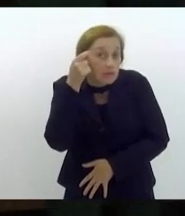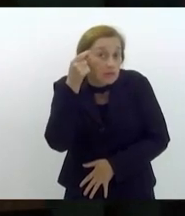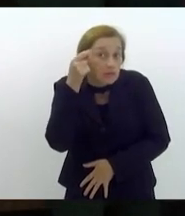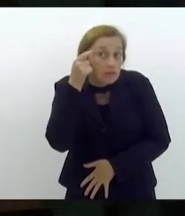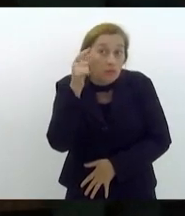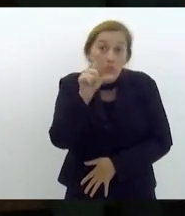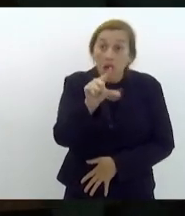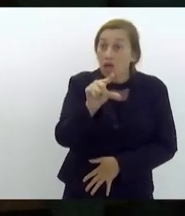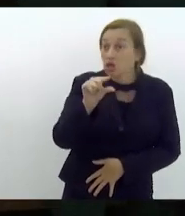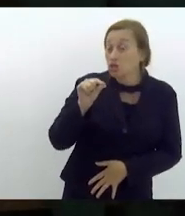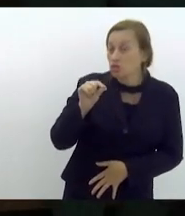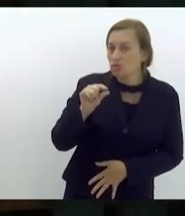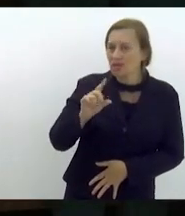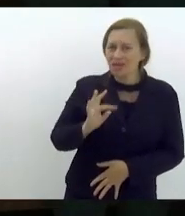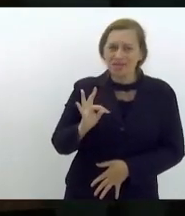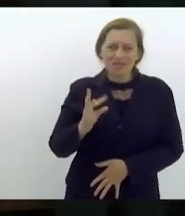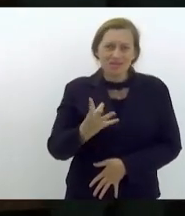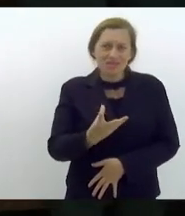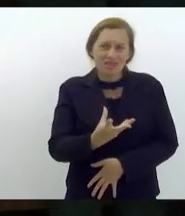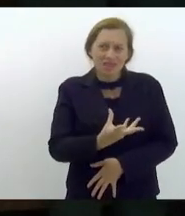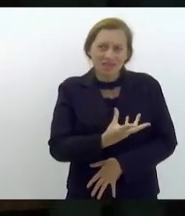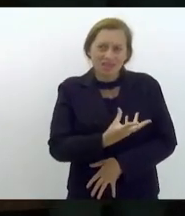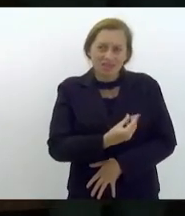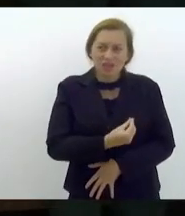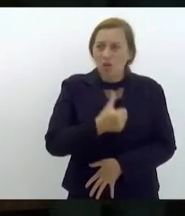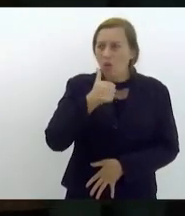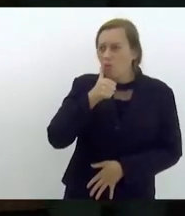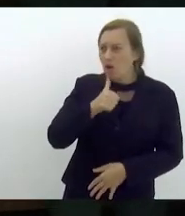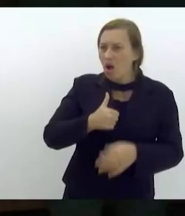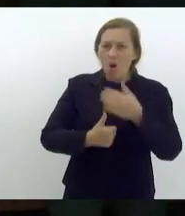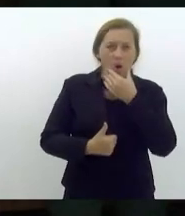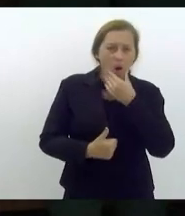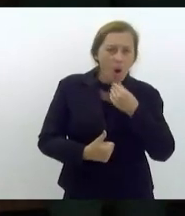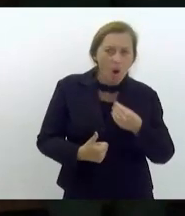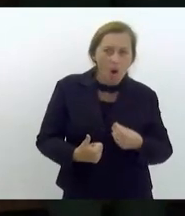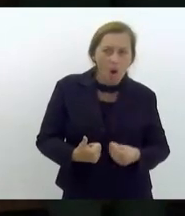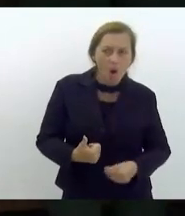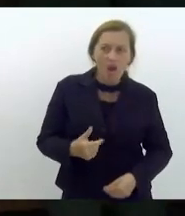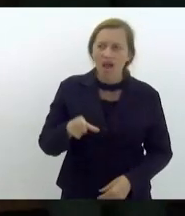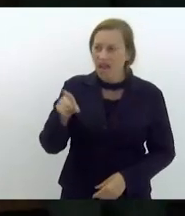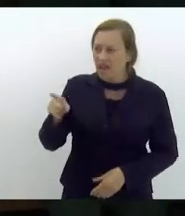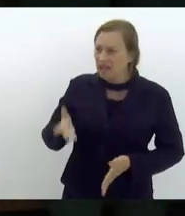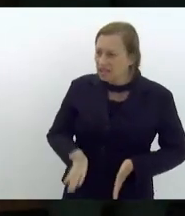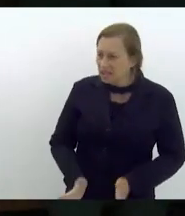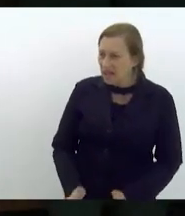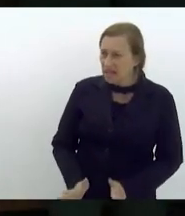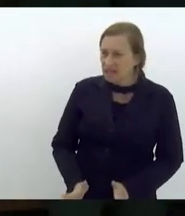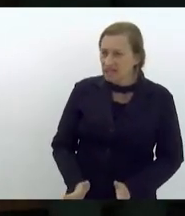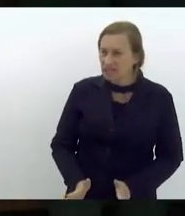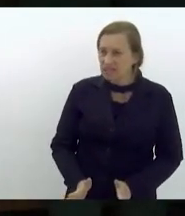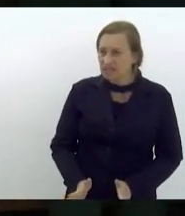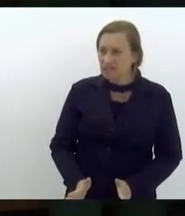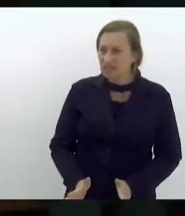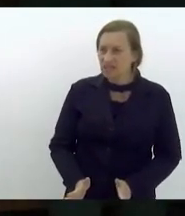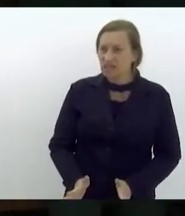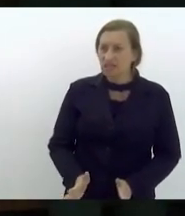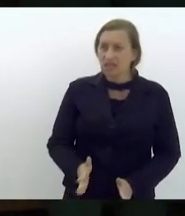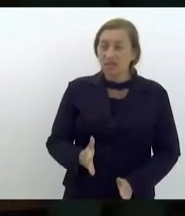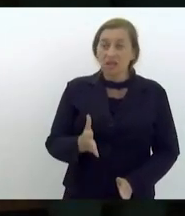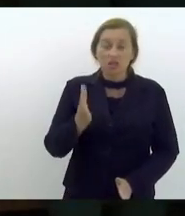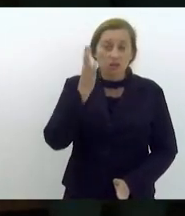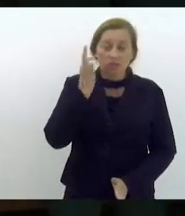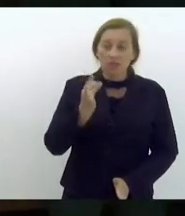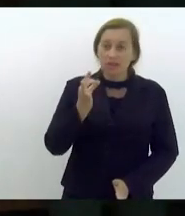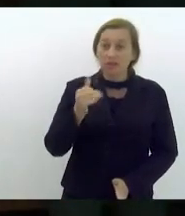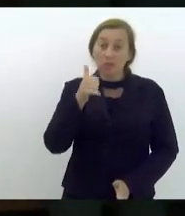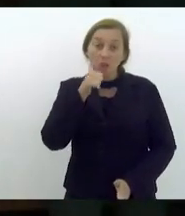definir o sexo ou melhor eles defendem que a criança nasce sem sexo que ela vai definir o que ela quer ser se ela quer tomar